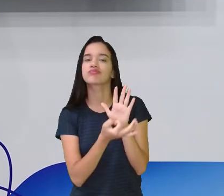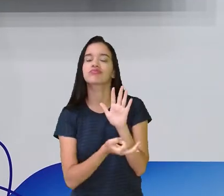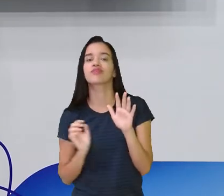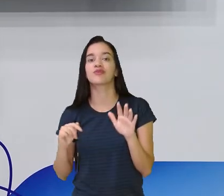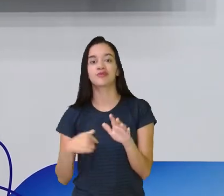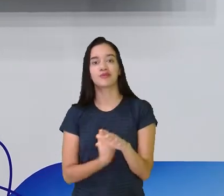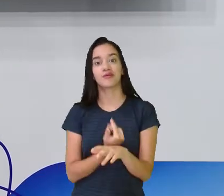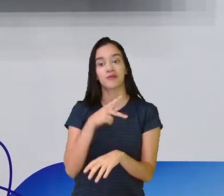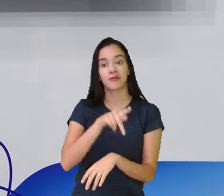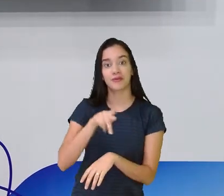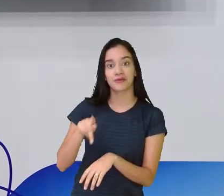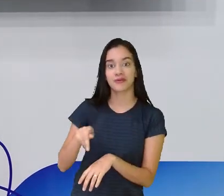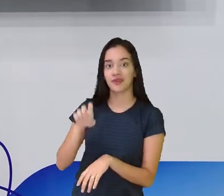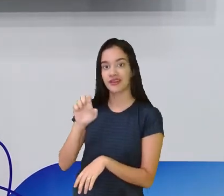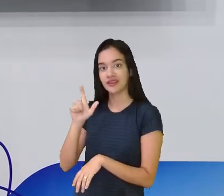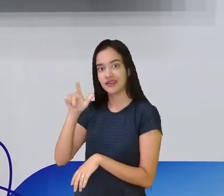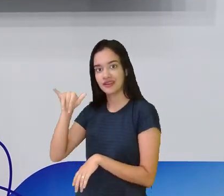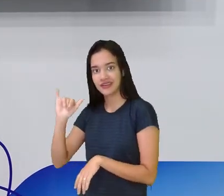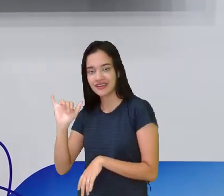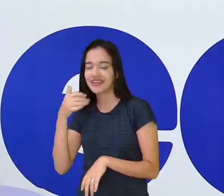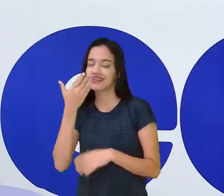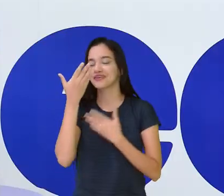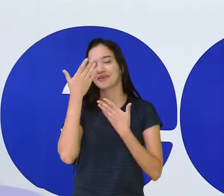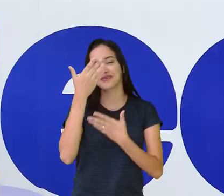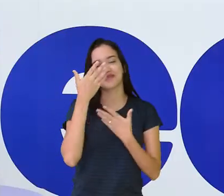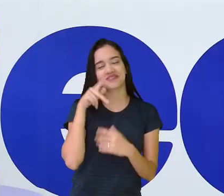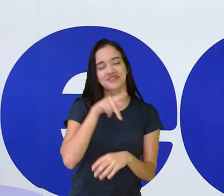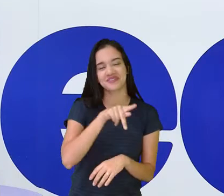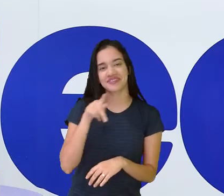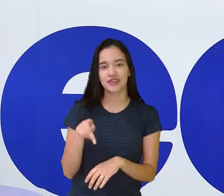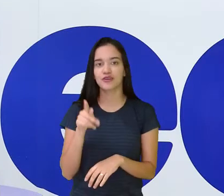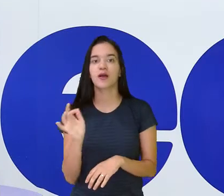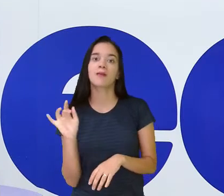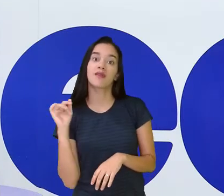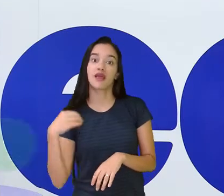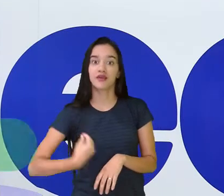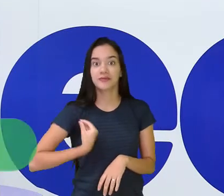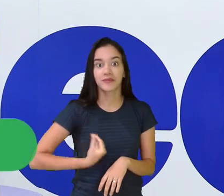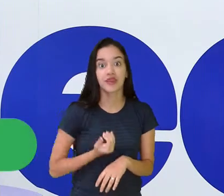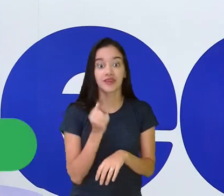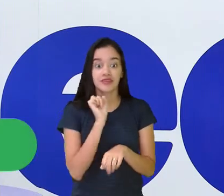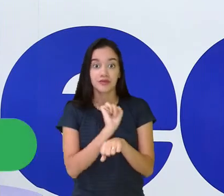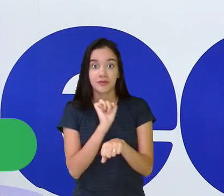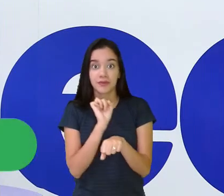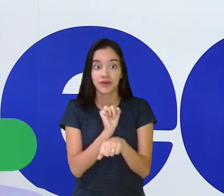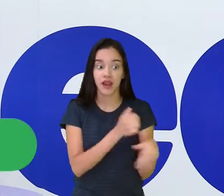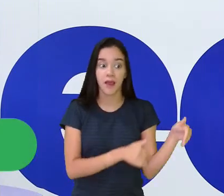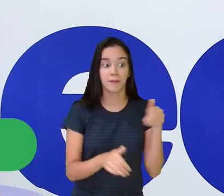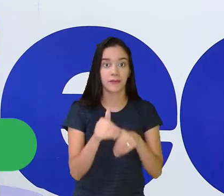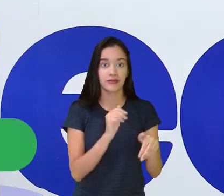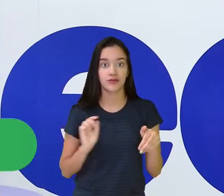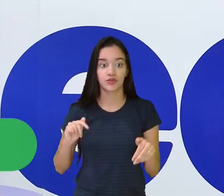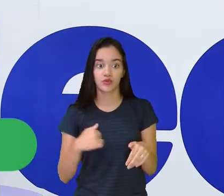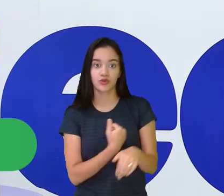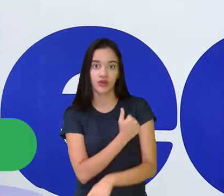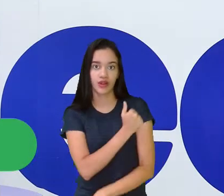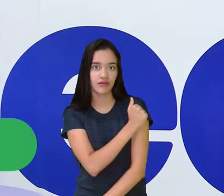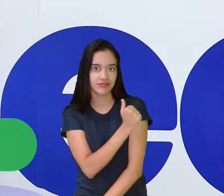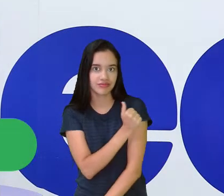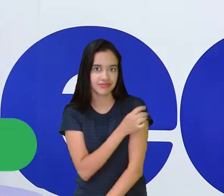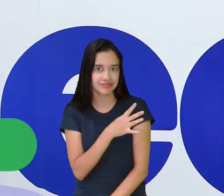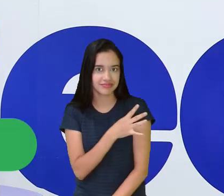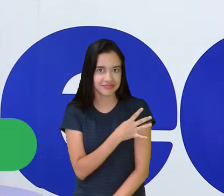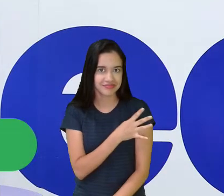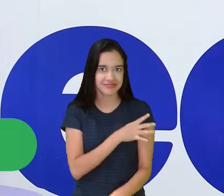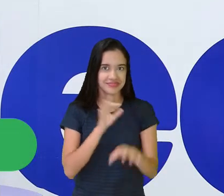a professora Eli. Seja bem-vinda, professora Eli. Obrigada, professora Sinara. E aqui, aguardando a participação dos nossos estudantes aí do